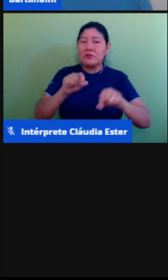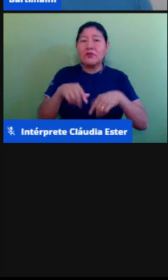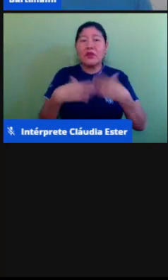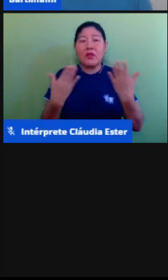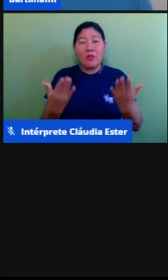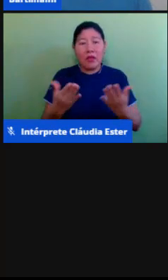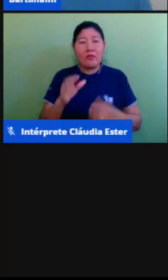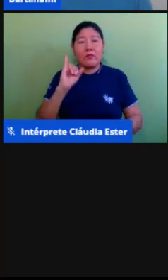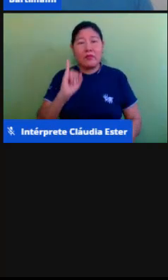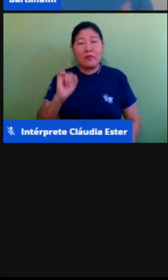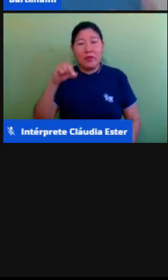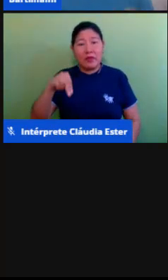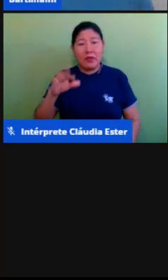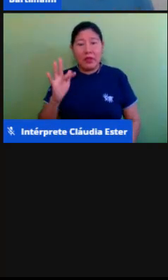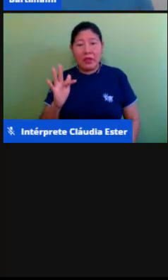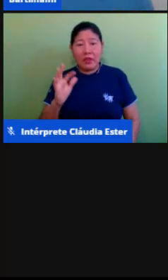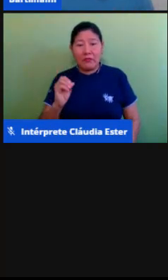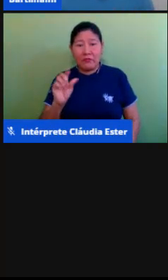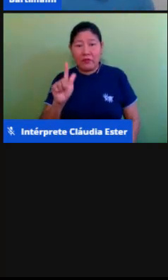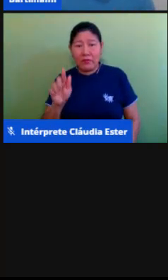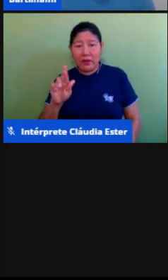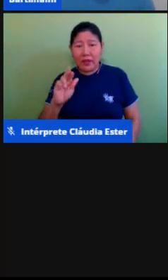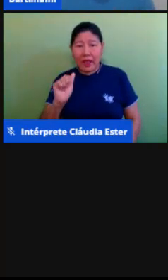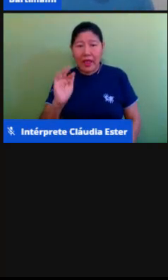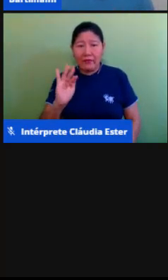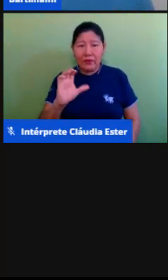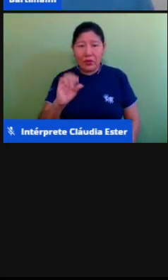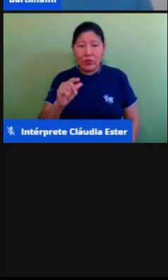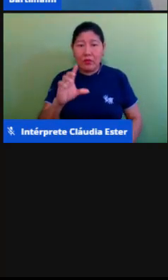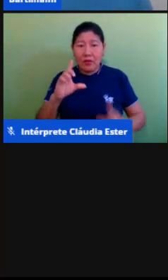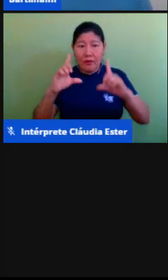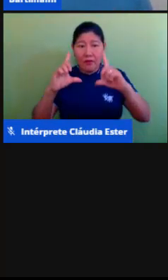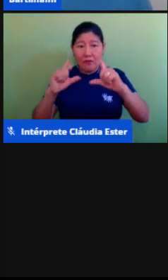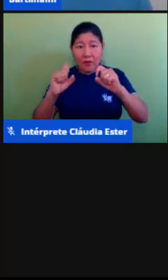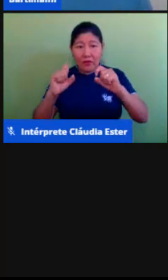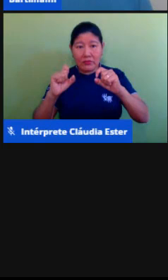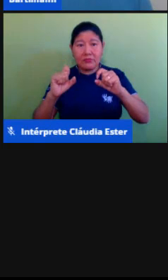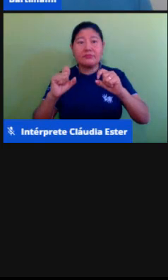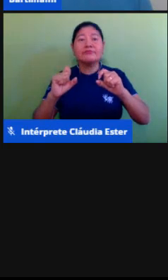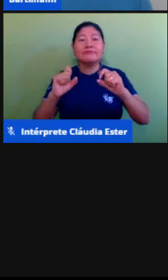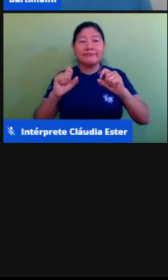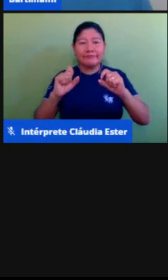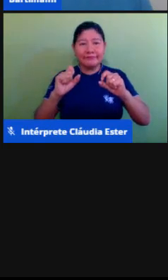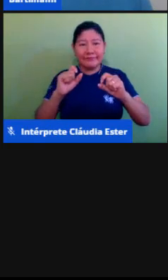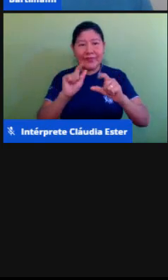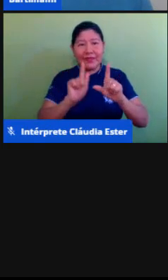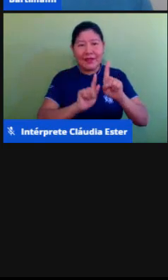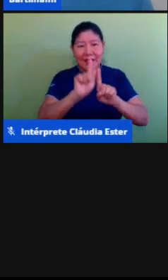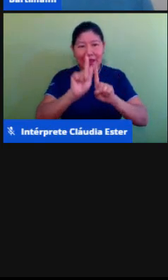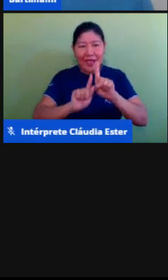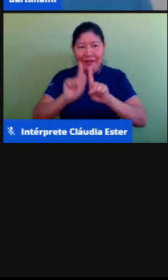muito, isso aqui vou deixar para você explorar a plataforma depois. Você vai acessar o